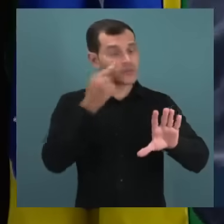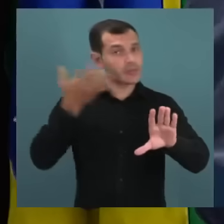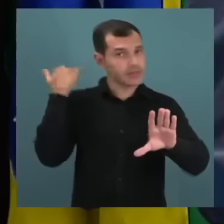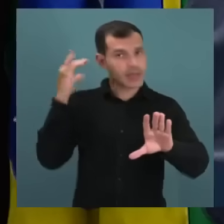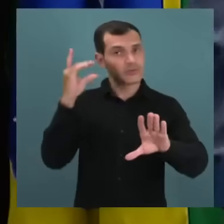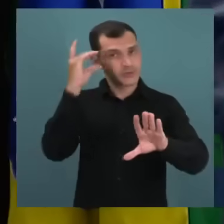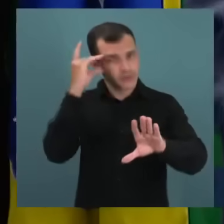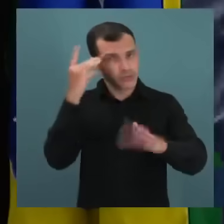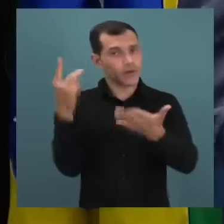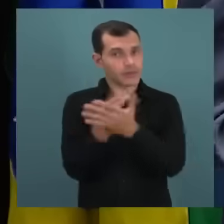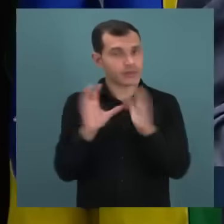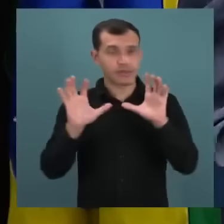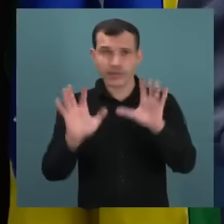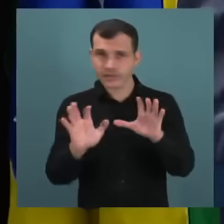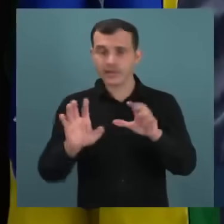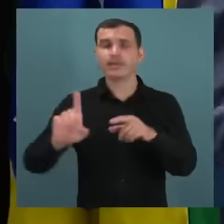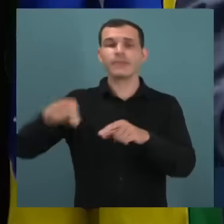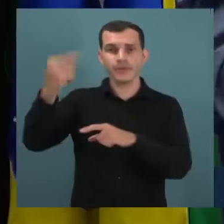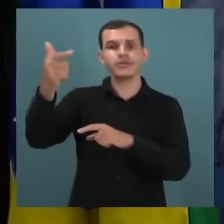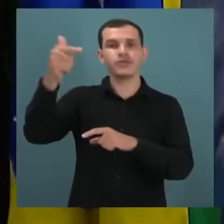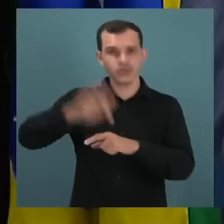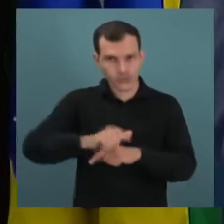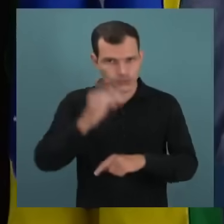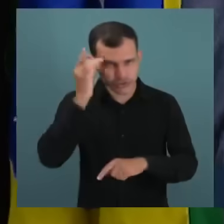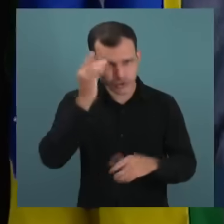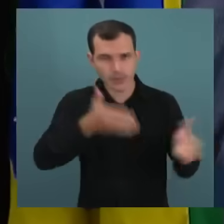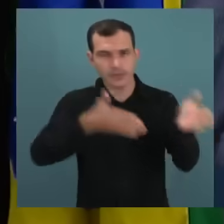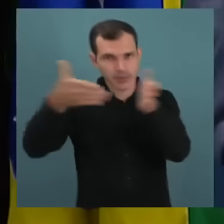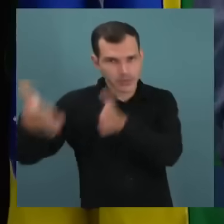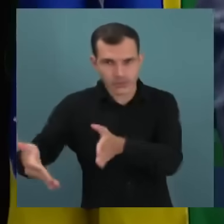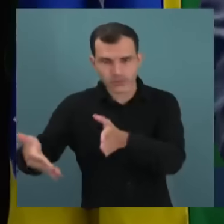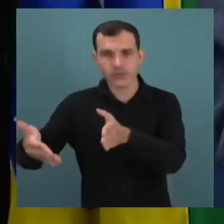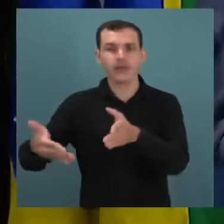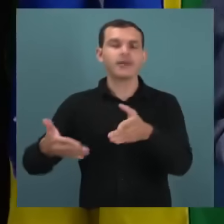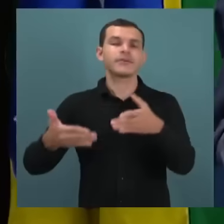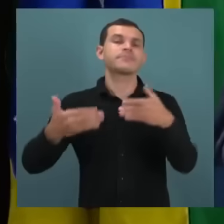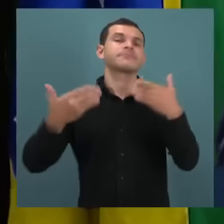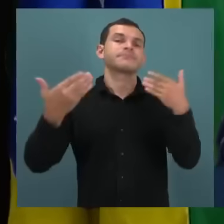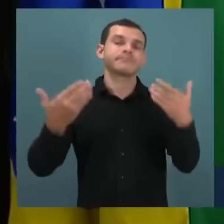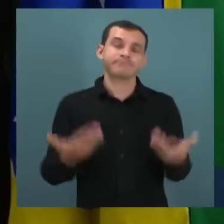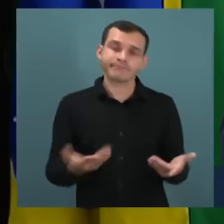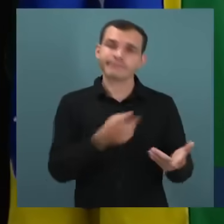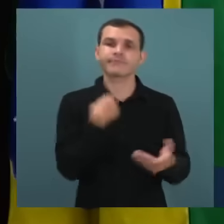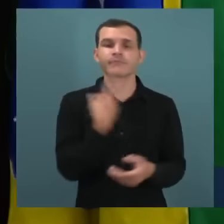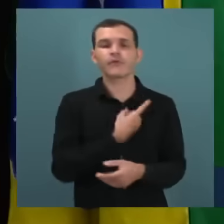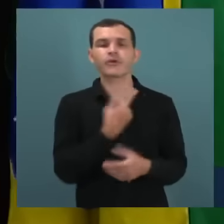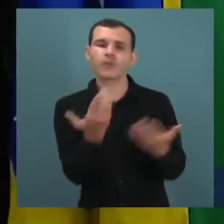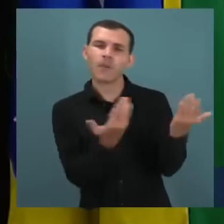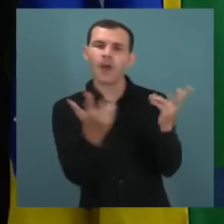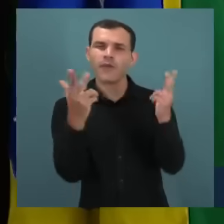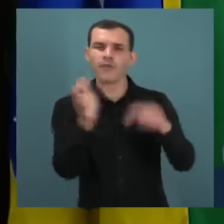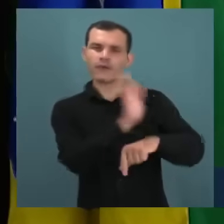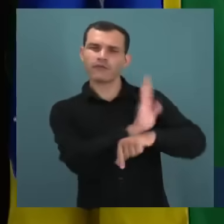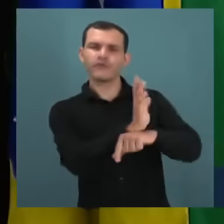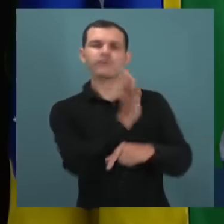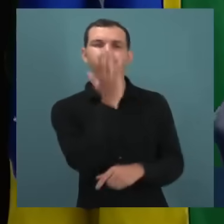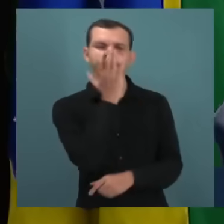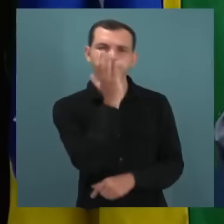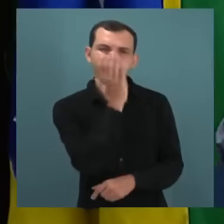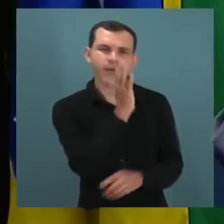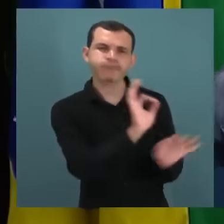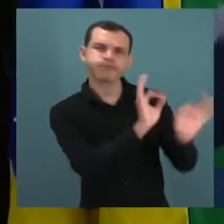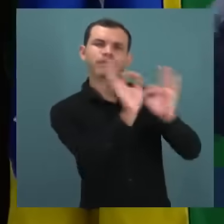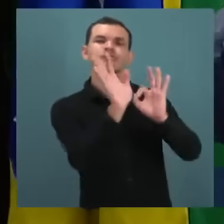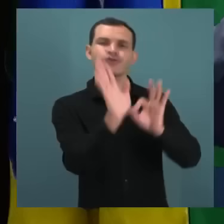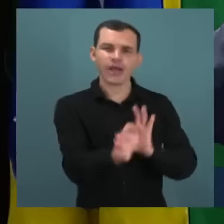situação que parece aquele filme ruim que nós assistimos e somos obrigados a assistir novamente. Eu espero que a